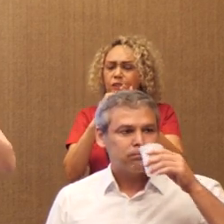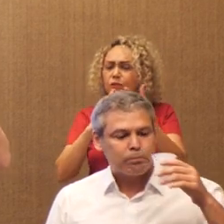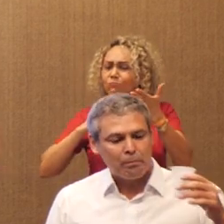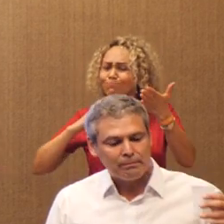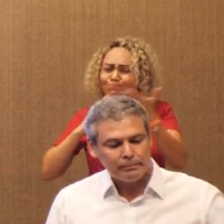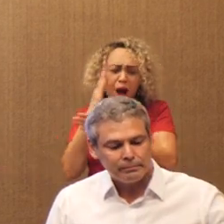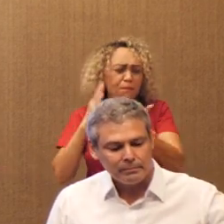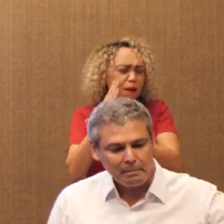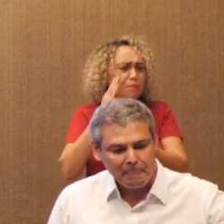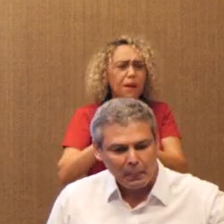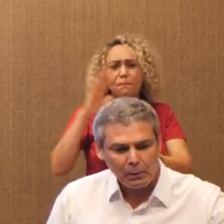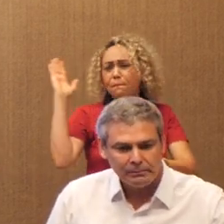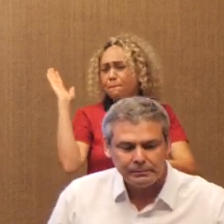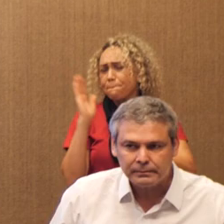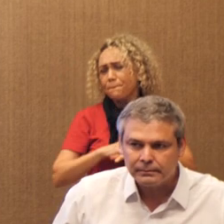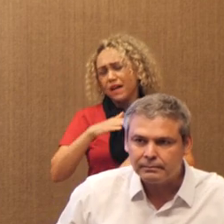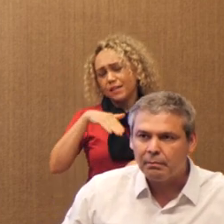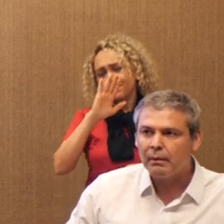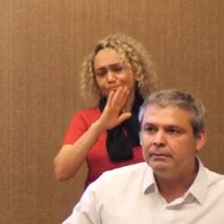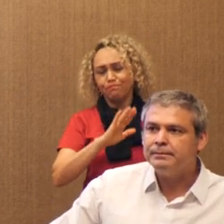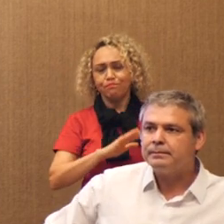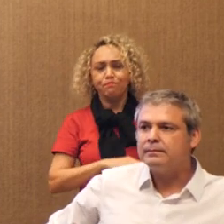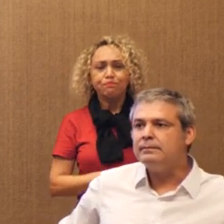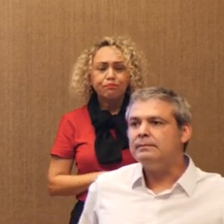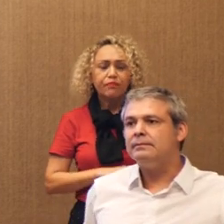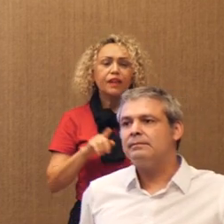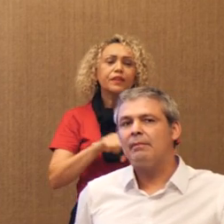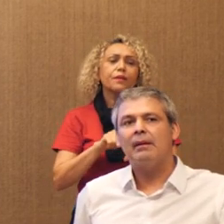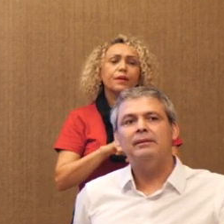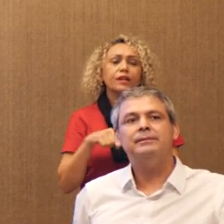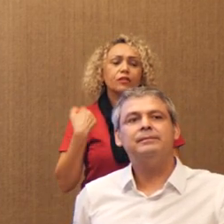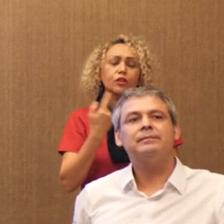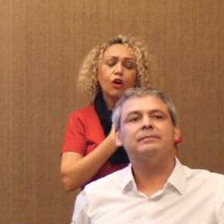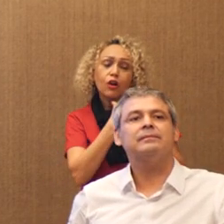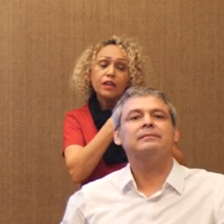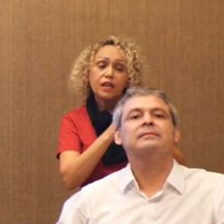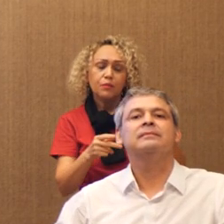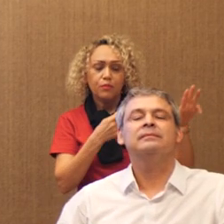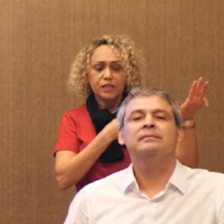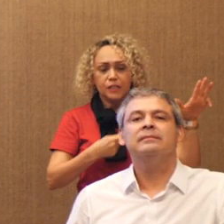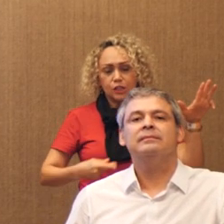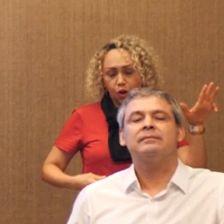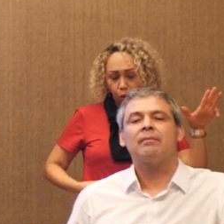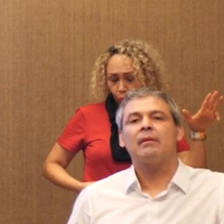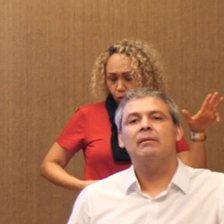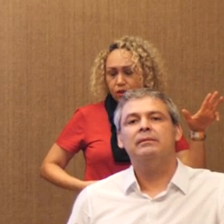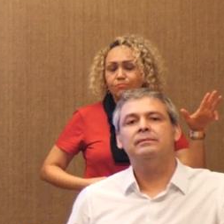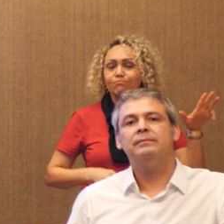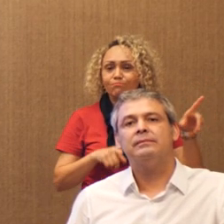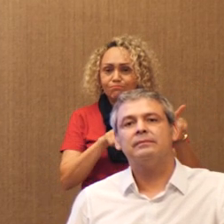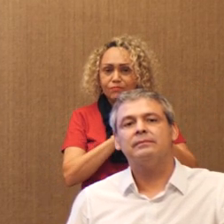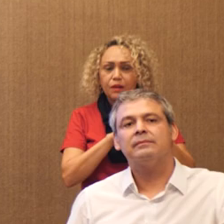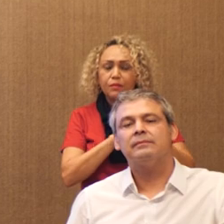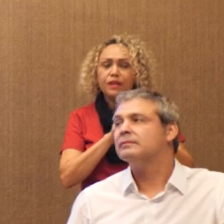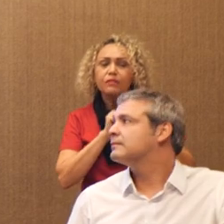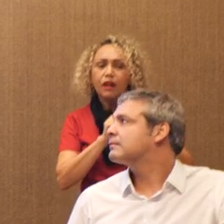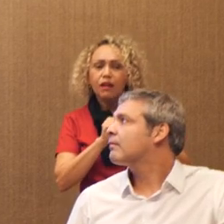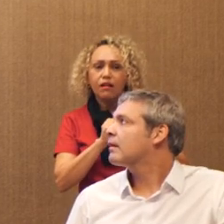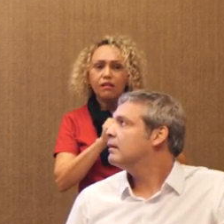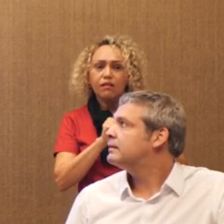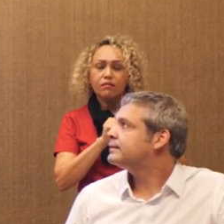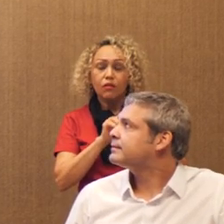ganhamos ainda mais eleições quando governamos com o presidente Lula, mas eu tenho que dizer para vocês que se